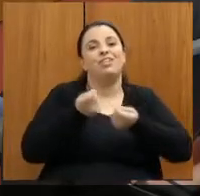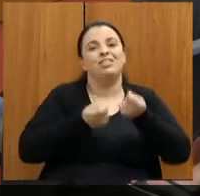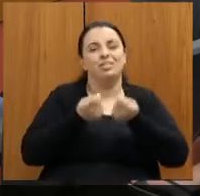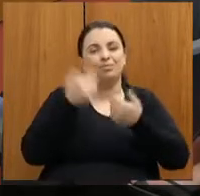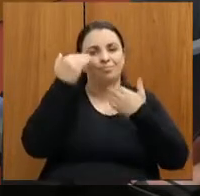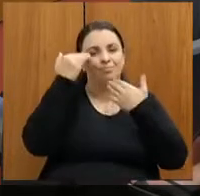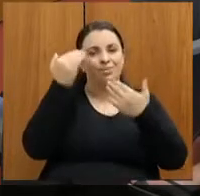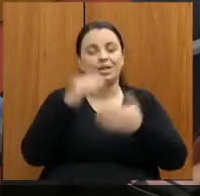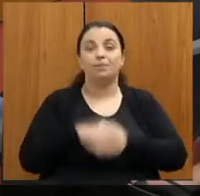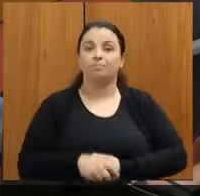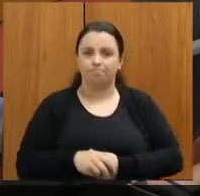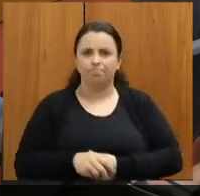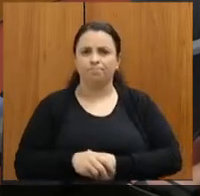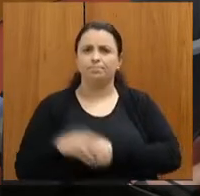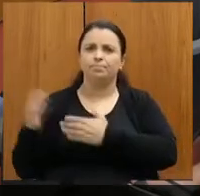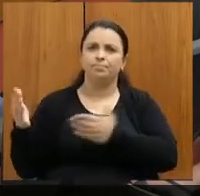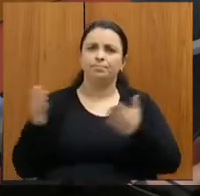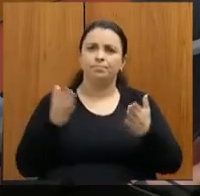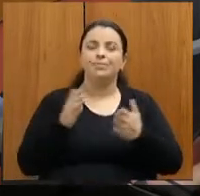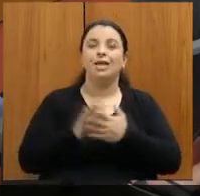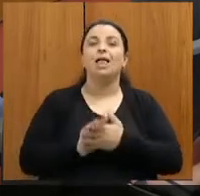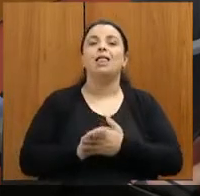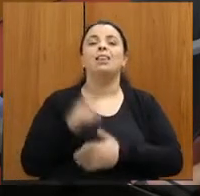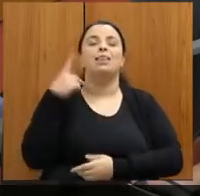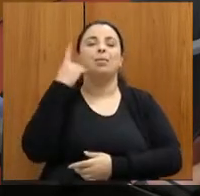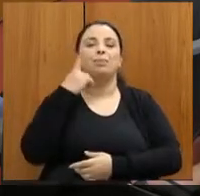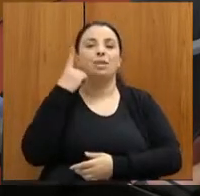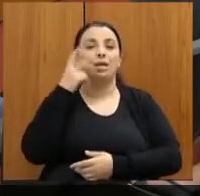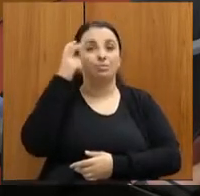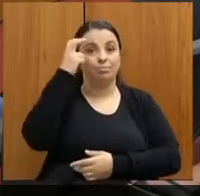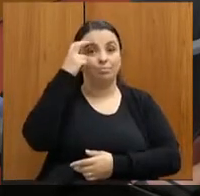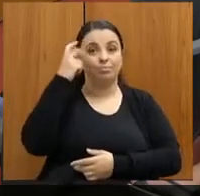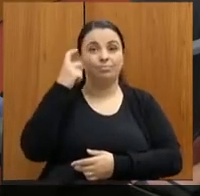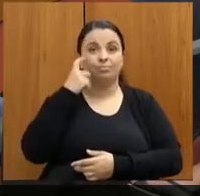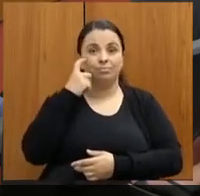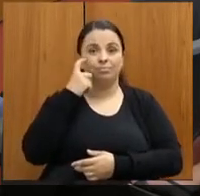e com a palavra Deputado Zé Guilherme II